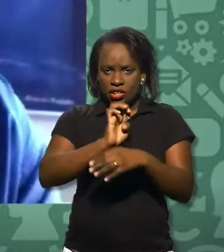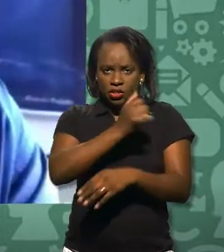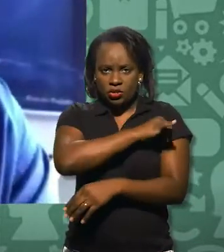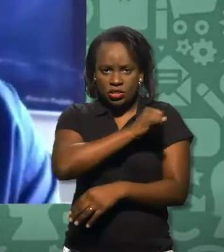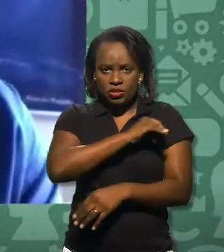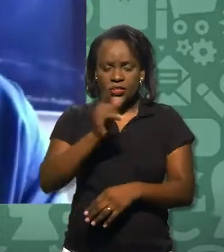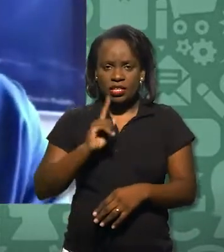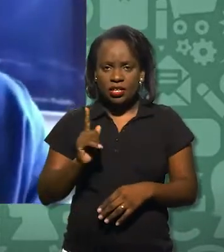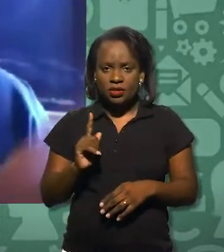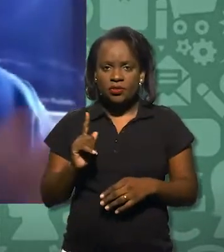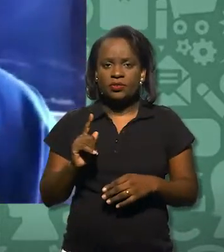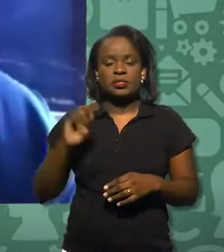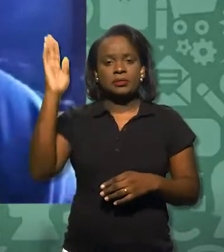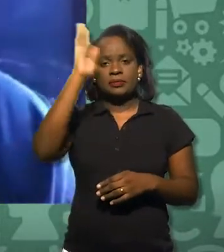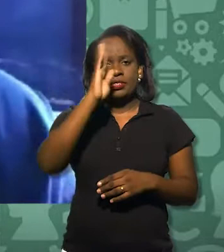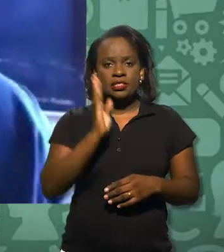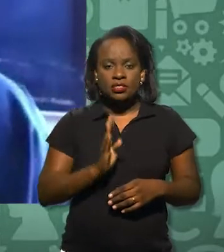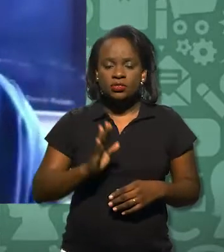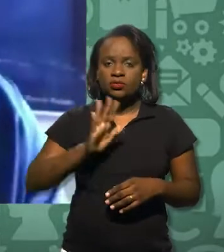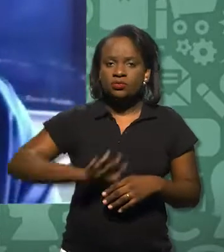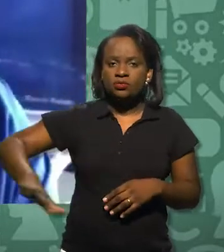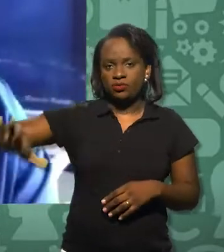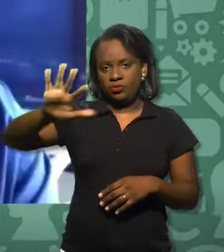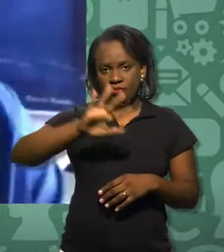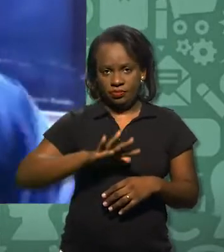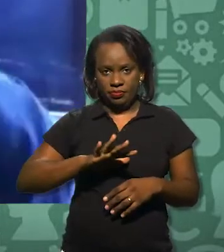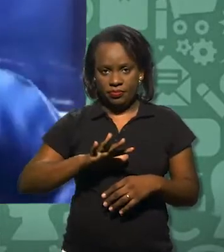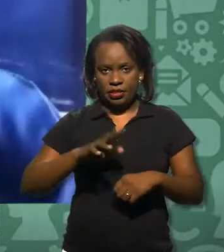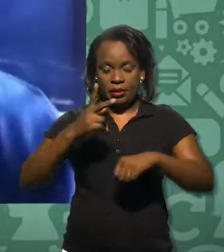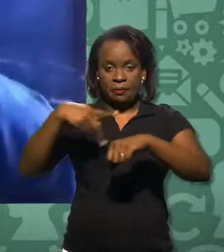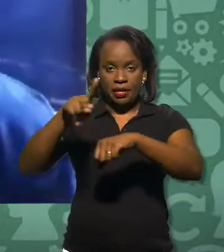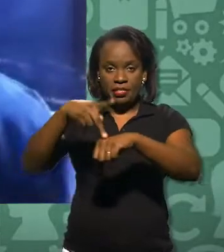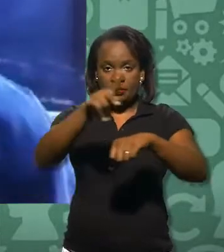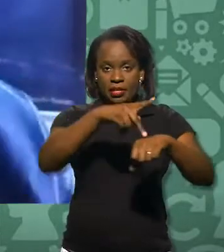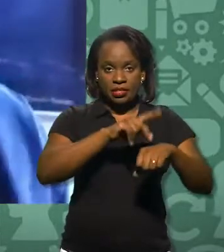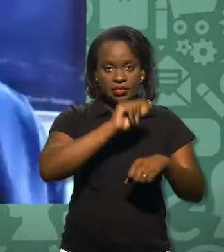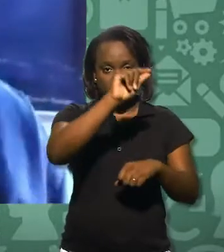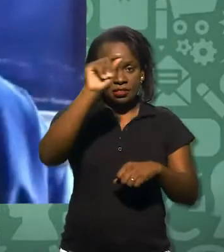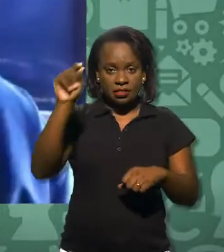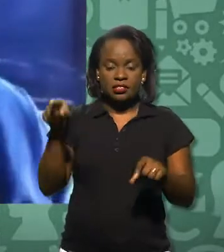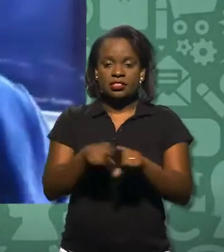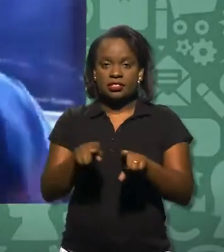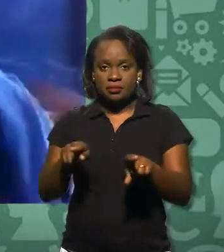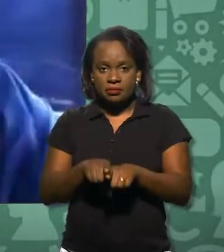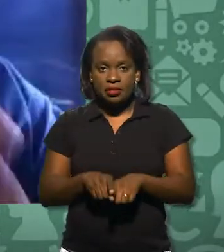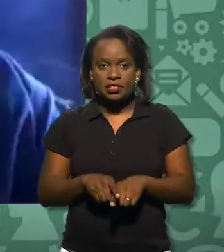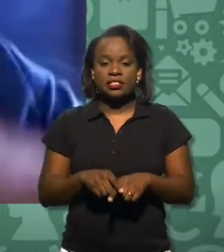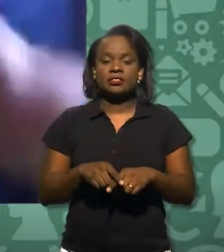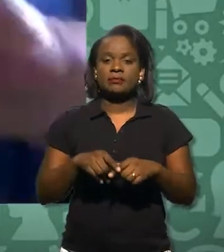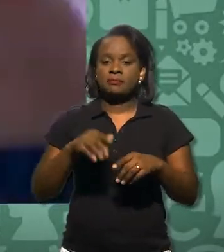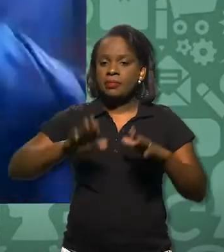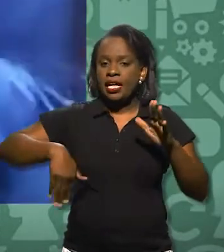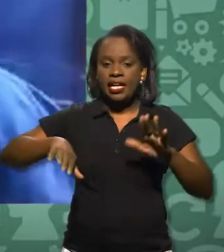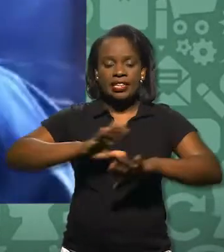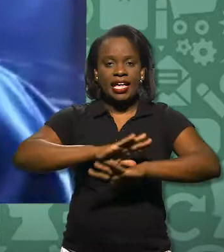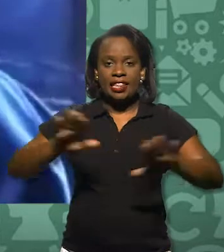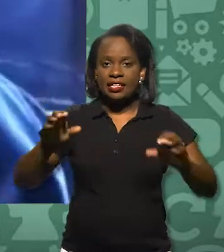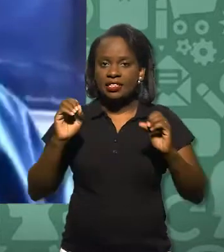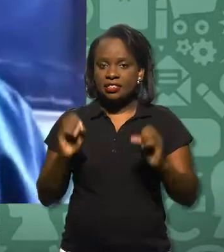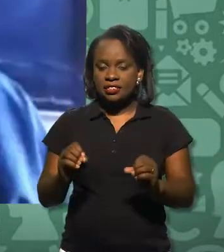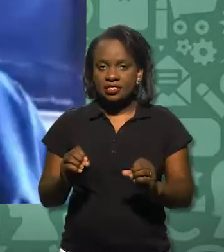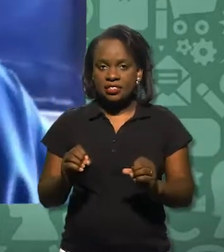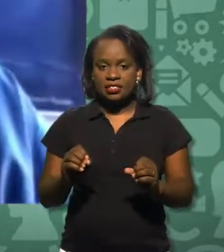estado do Rio, foi a questão do Brasil, dos países lá fora também. Bom, não vai mais ninguém para a